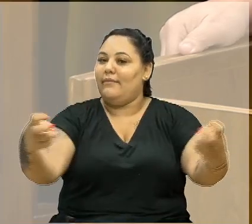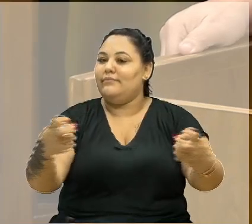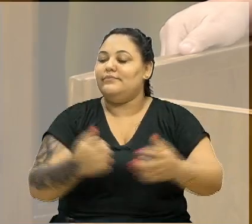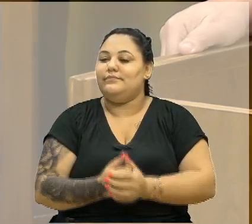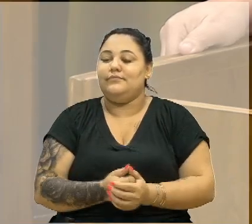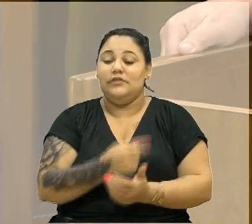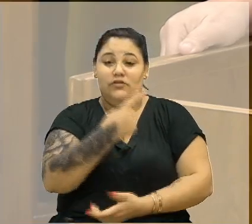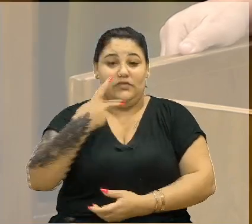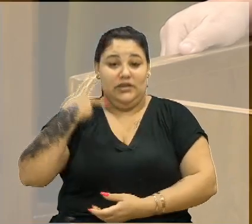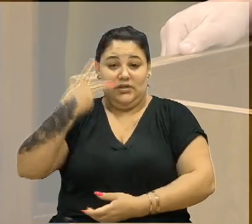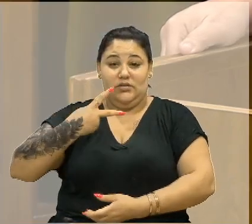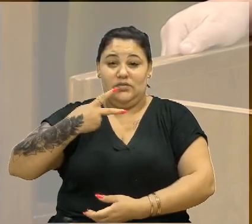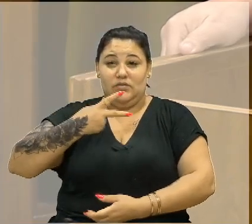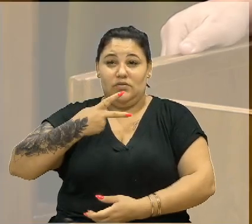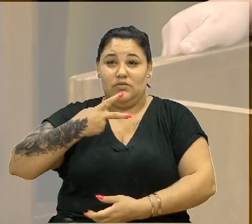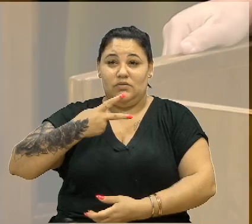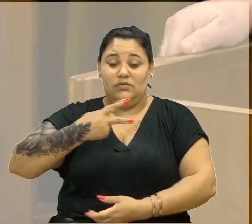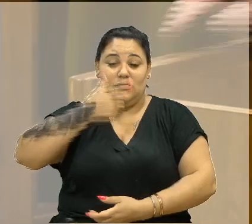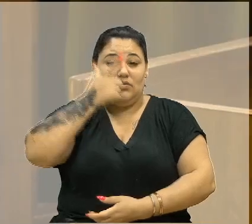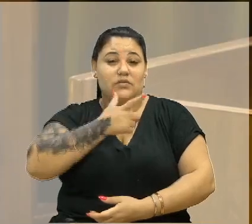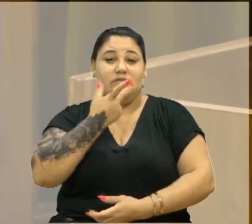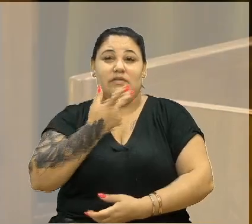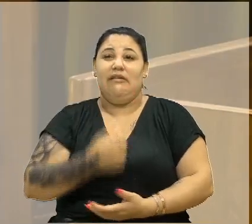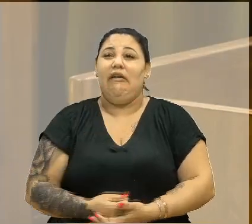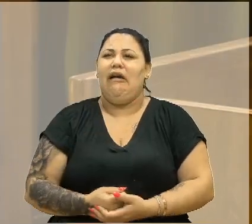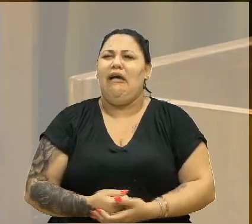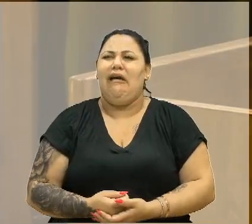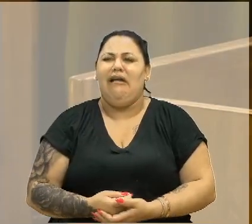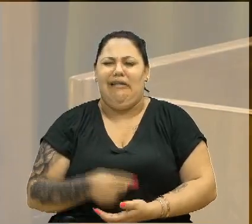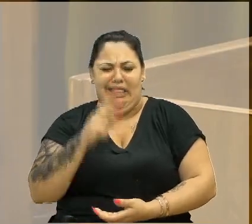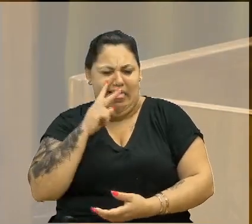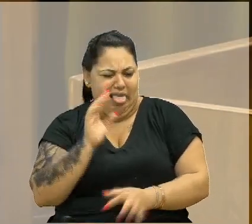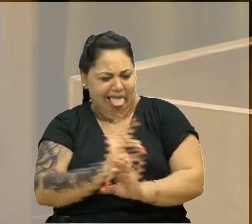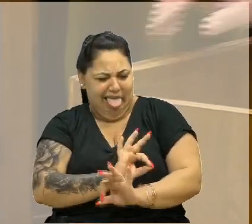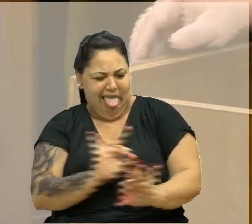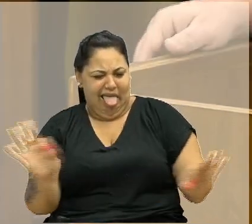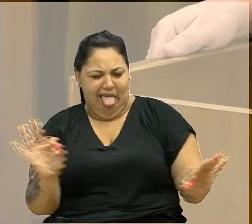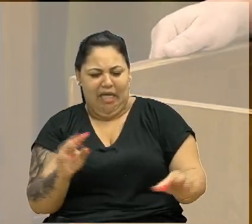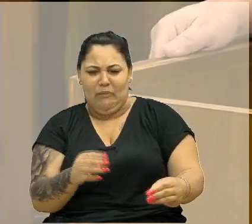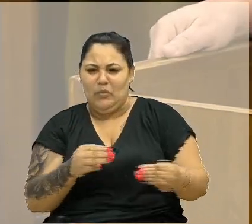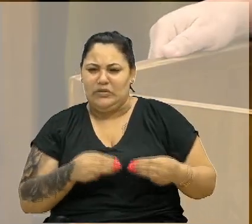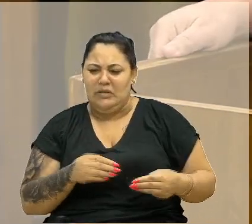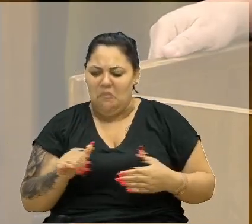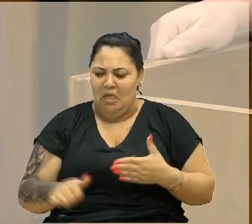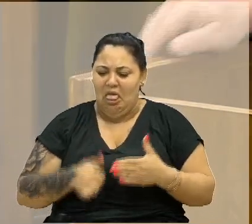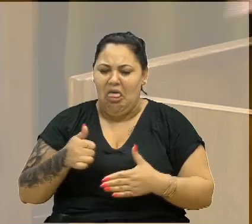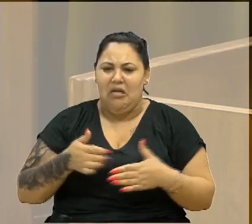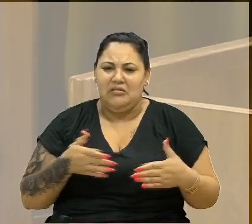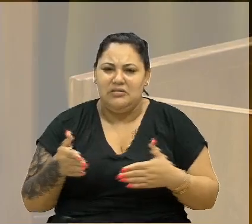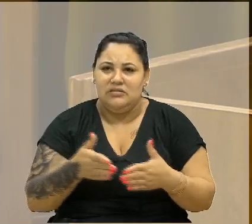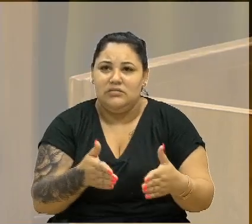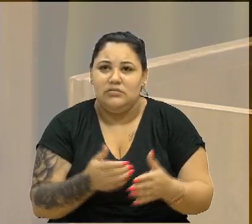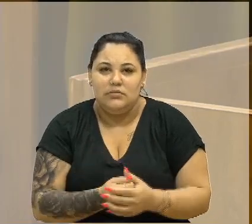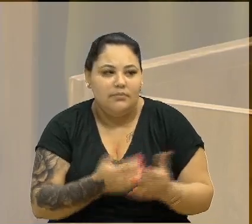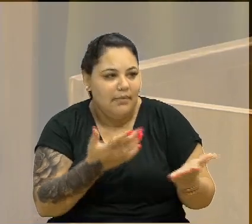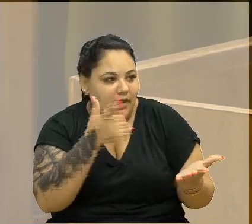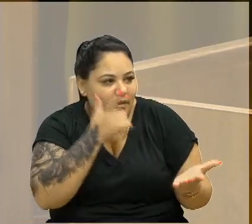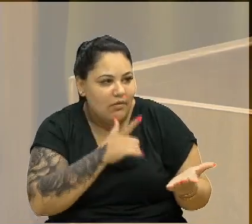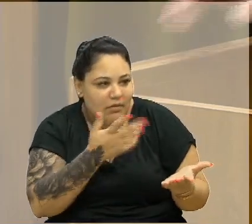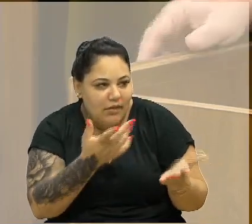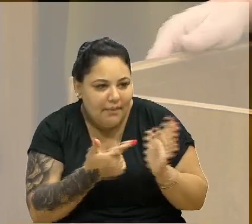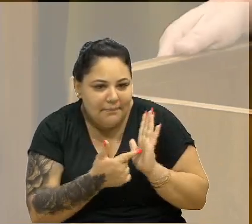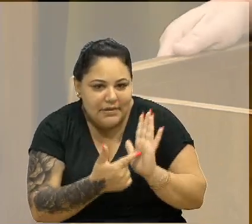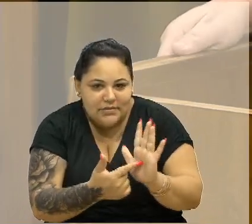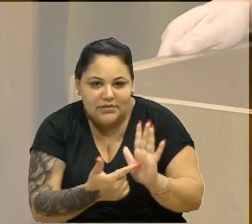Lucas acaba falando... Para declarar voto, não presidente. vi nenhuma moção aqui de melhoria das estradas, mas vereador Lucas,